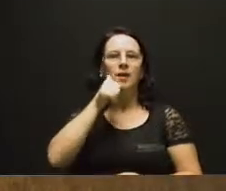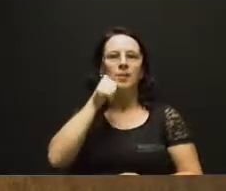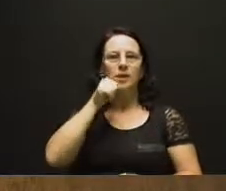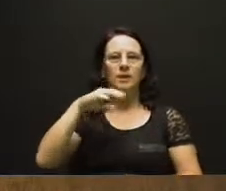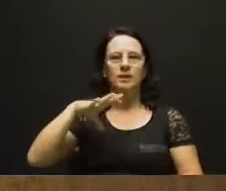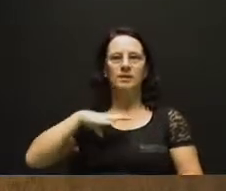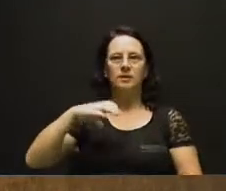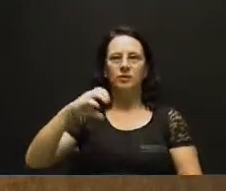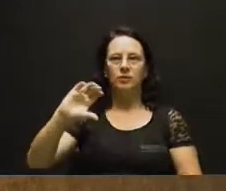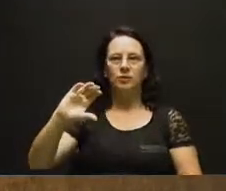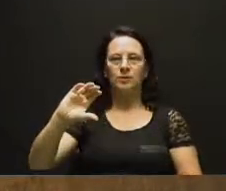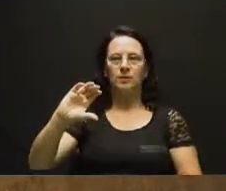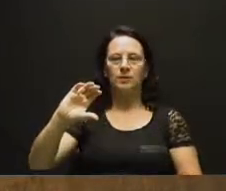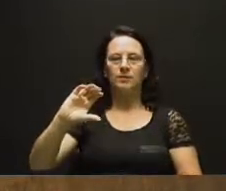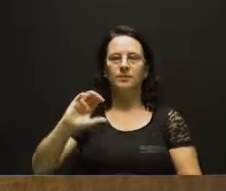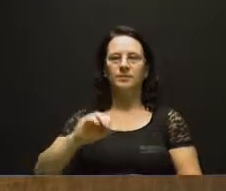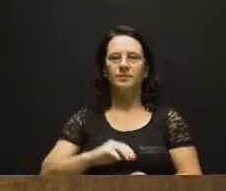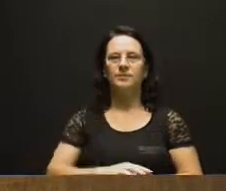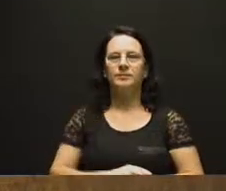cubatão